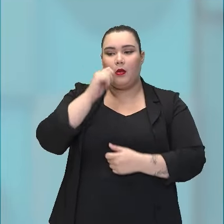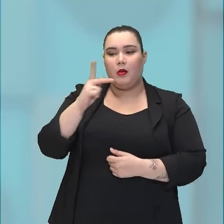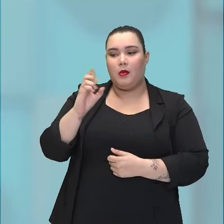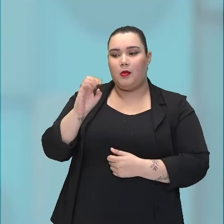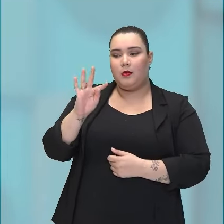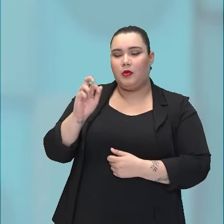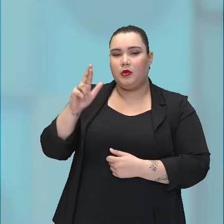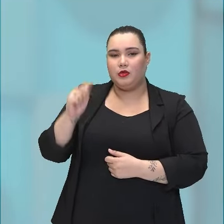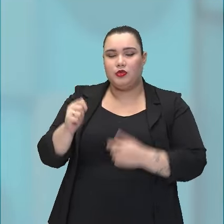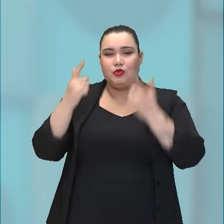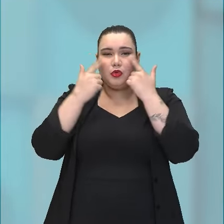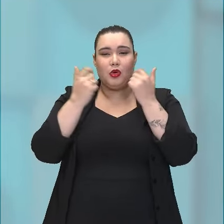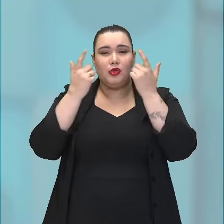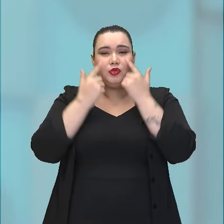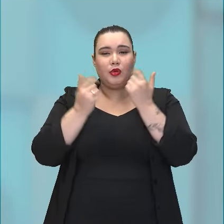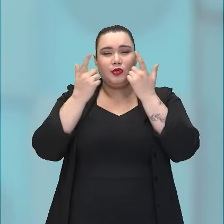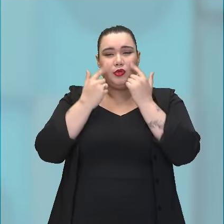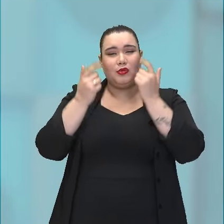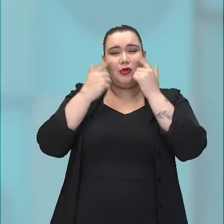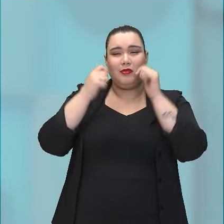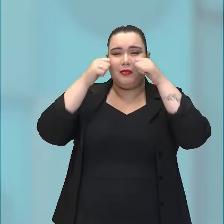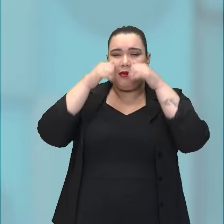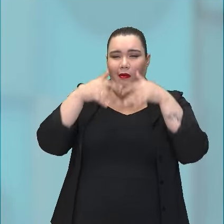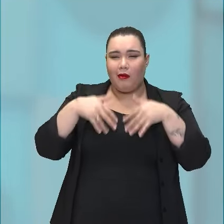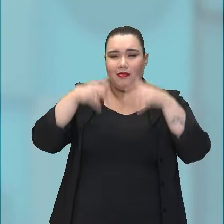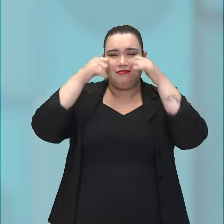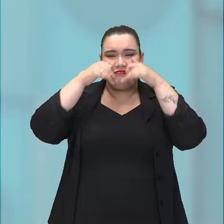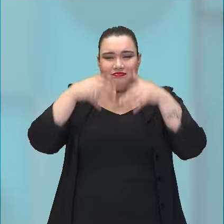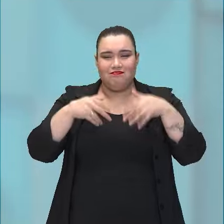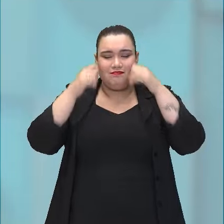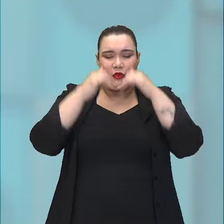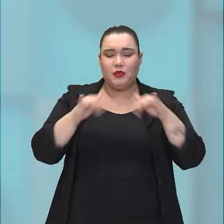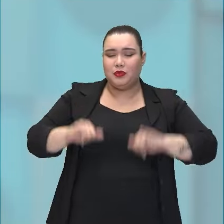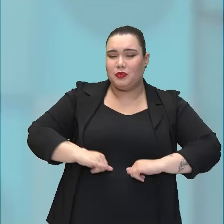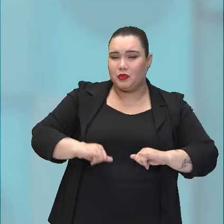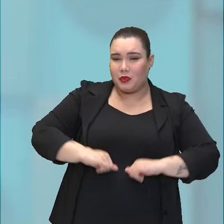chorar, chorou muito por vários dias, até que Tupã